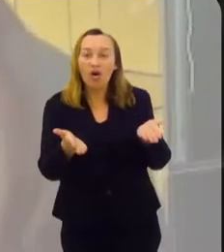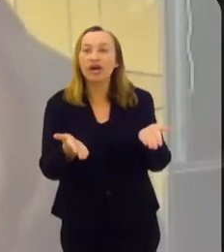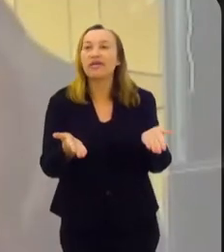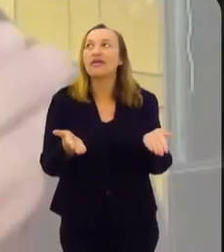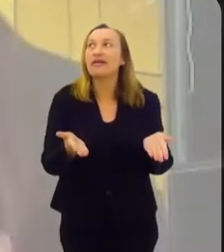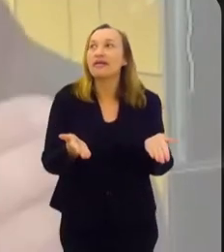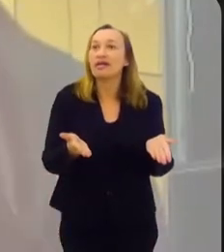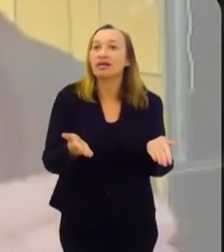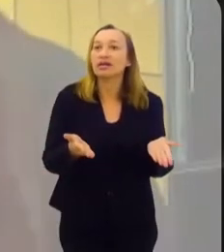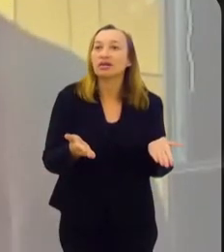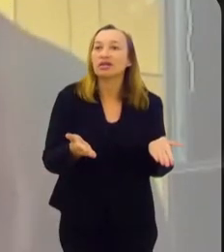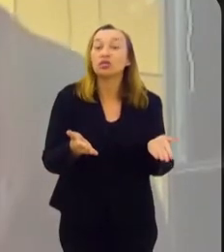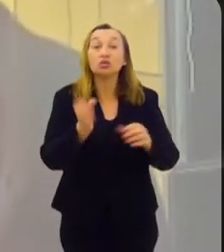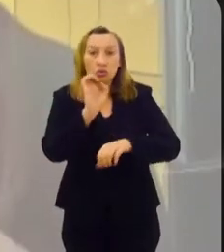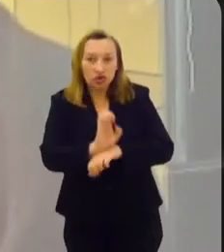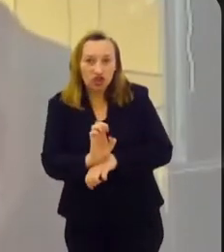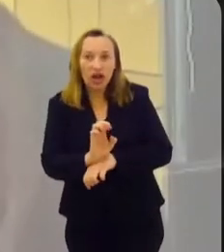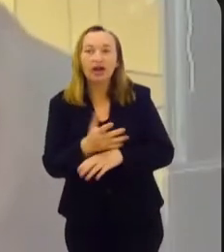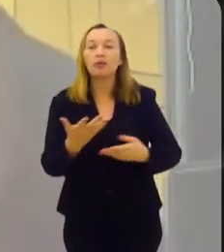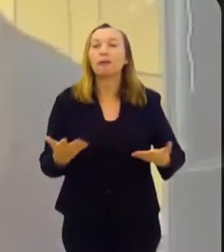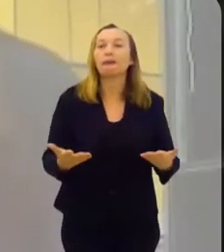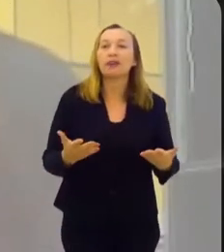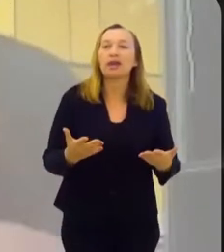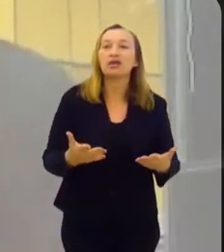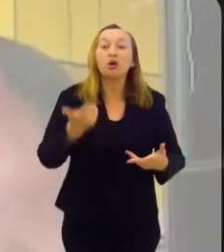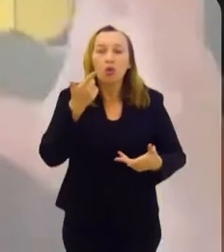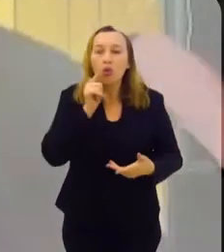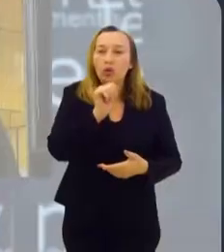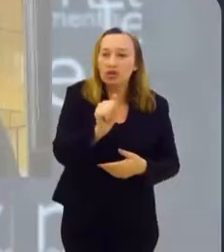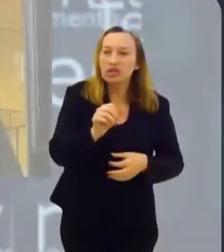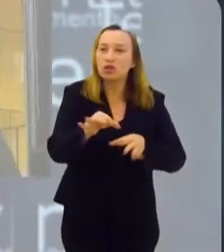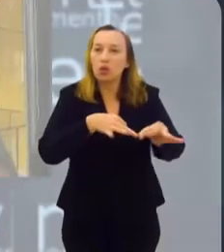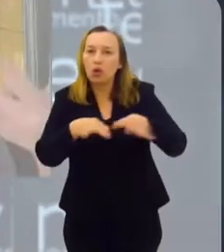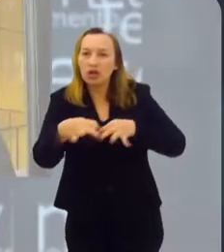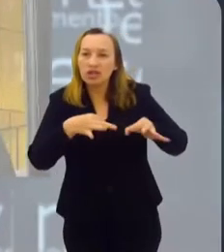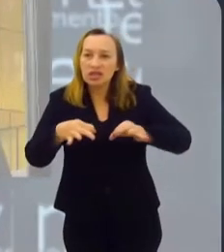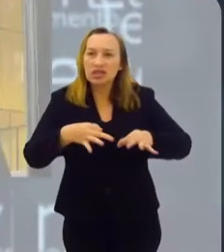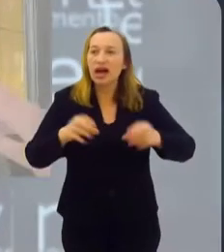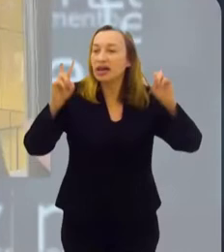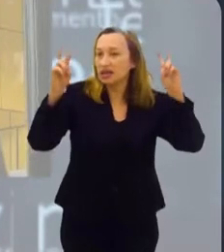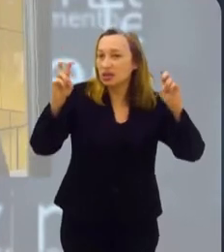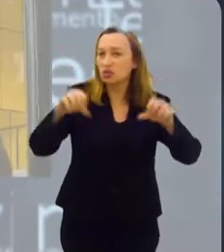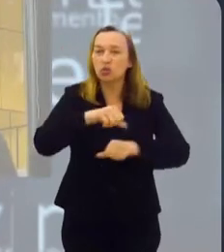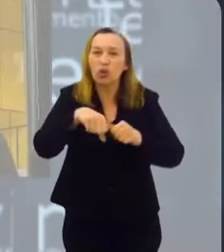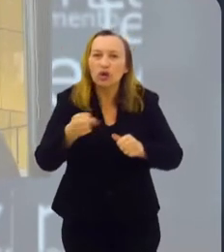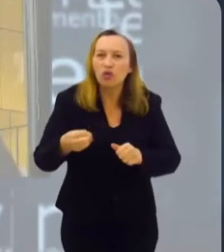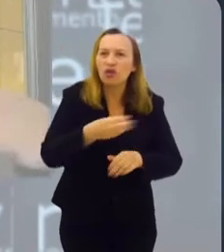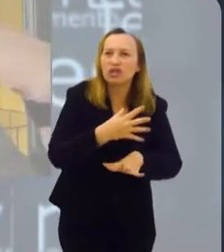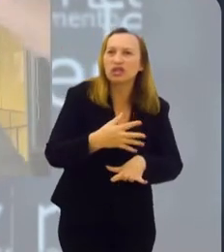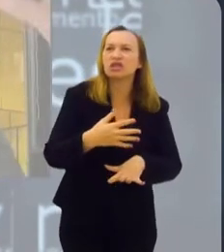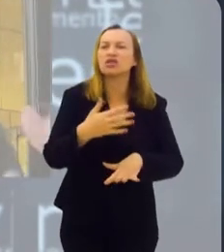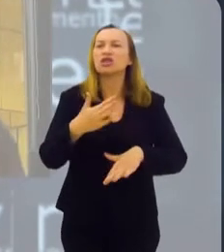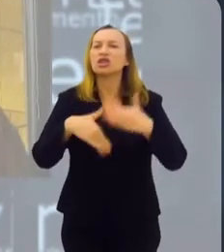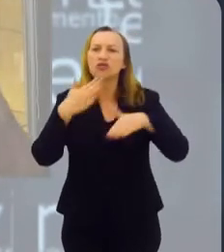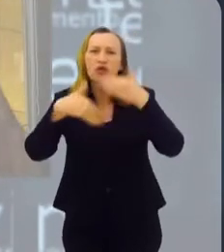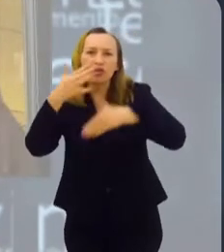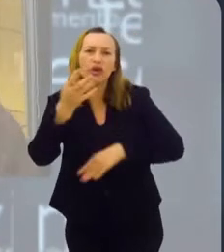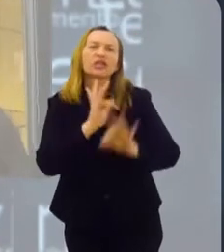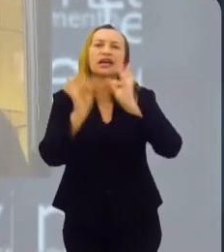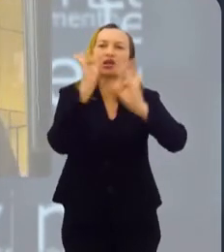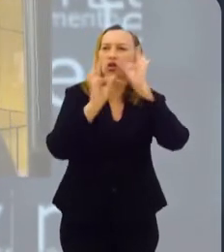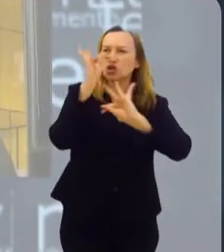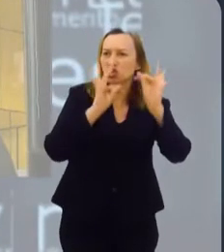Agora no, da, da, do Estado, né? E aí conseguindo organizar essa situação da inovação, do